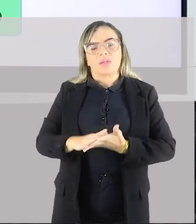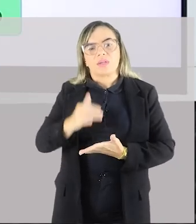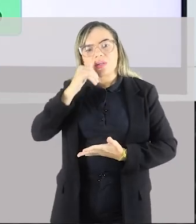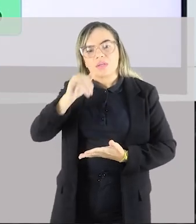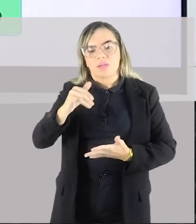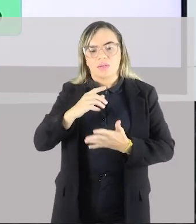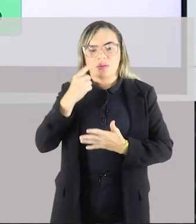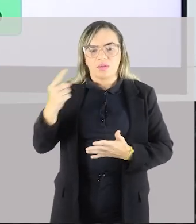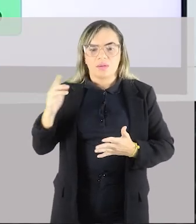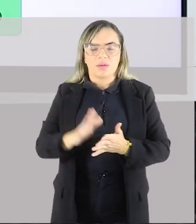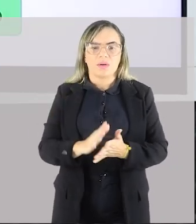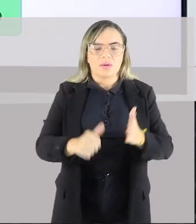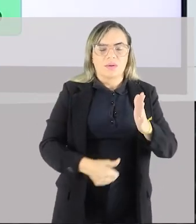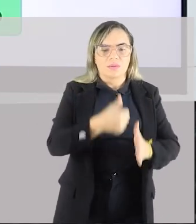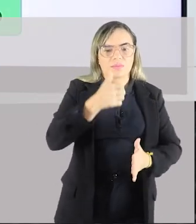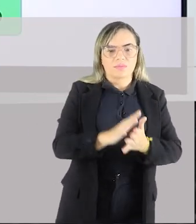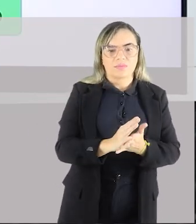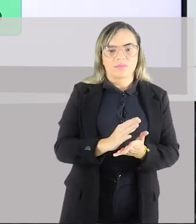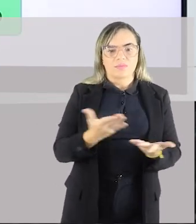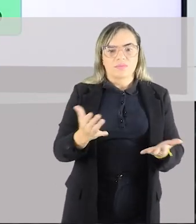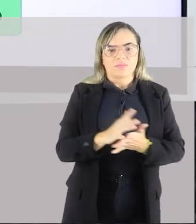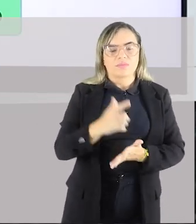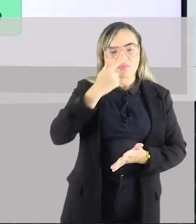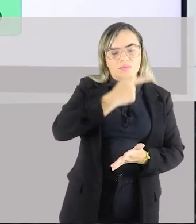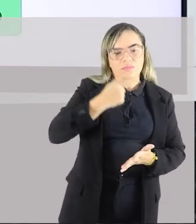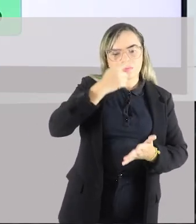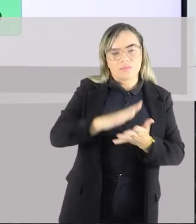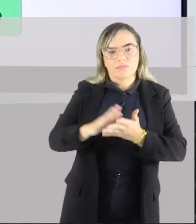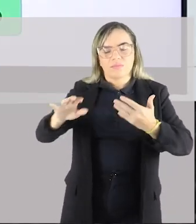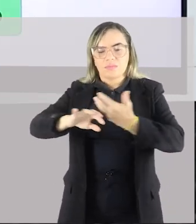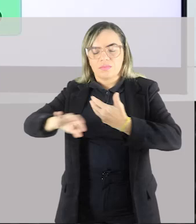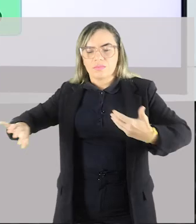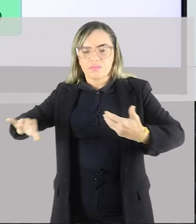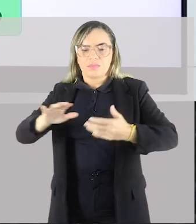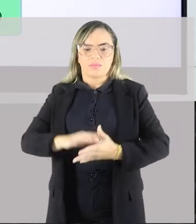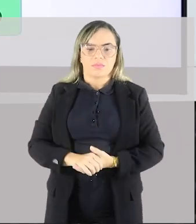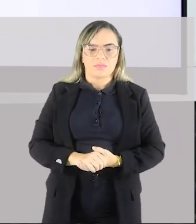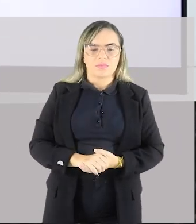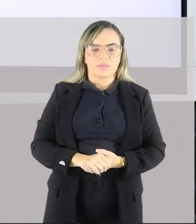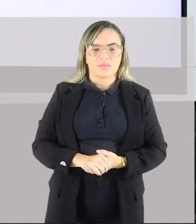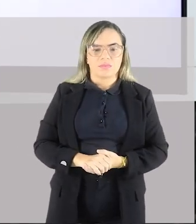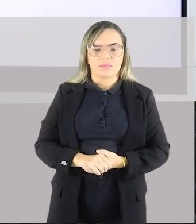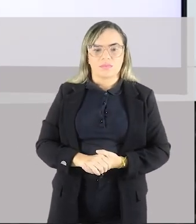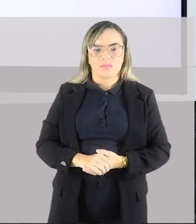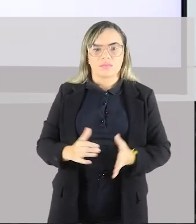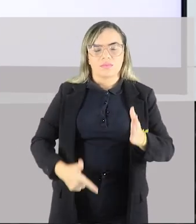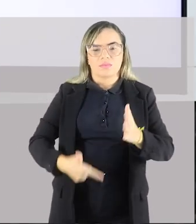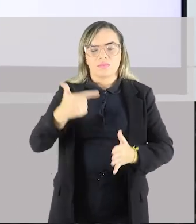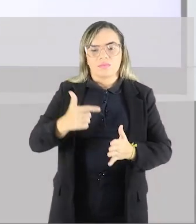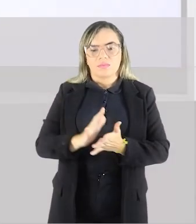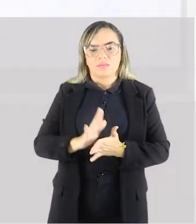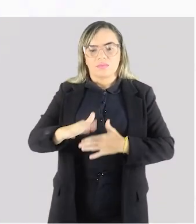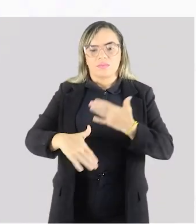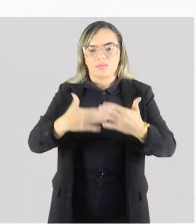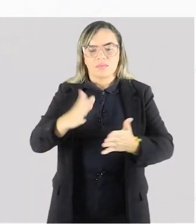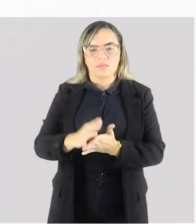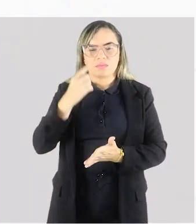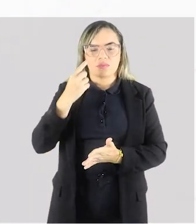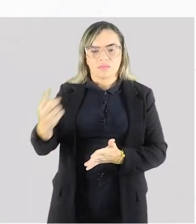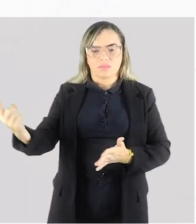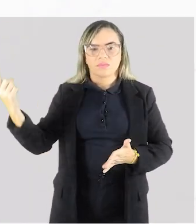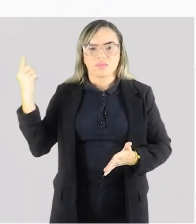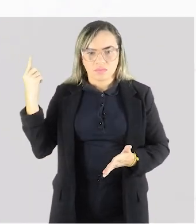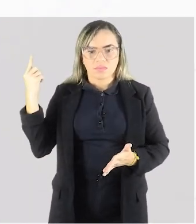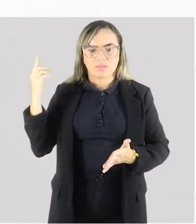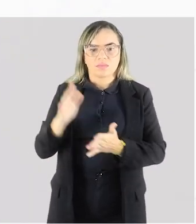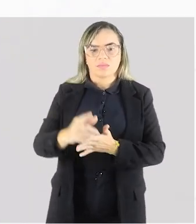Primeiro processo, então, a gente pegou essa glicose e quebrou ela em 2 partes, tá? No segundo processo, gente, que vocês vão observar